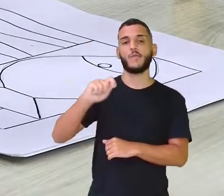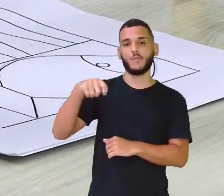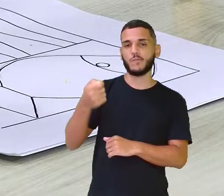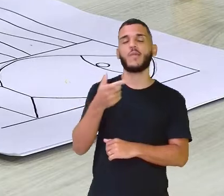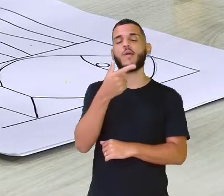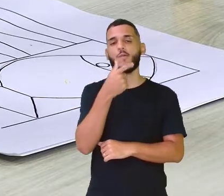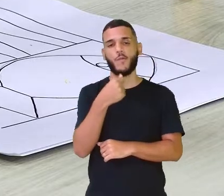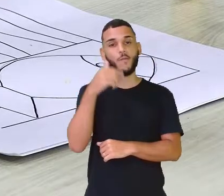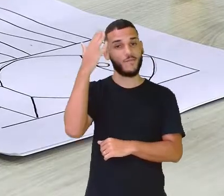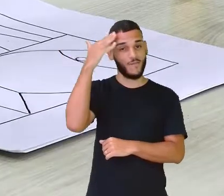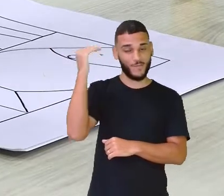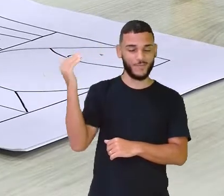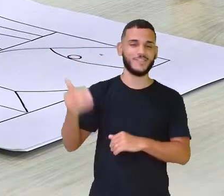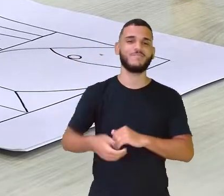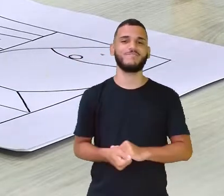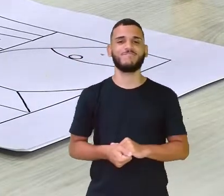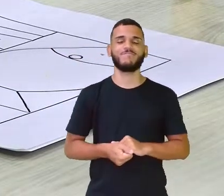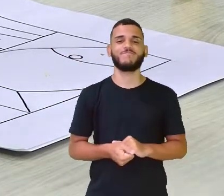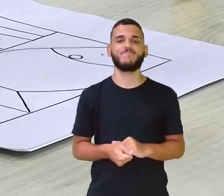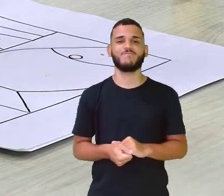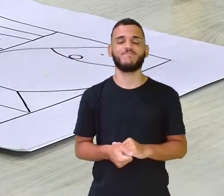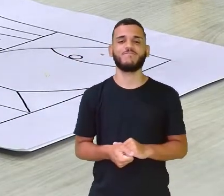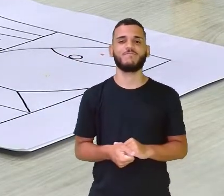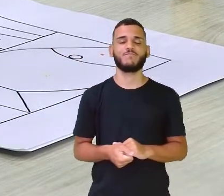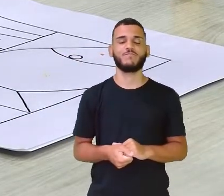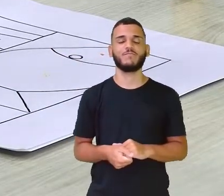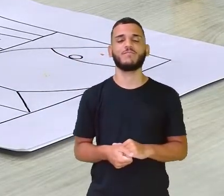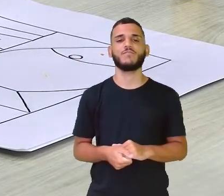desse artista famoso, tá? Então agora a gente vai